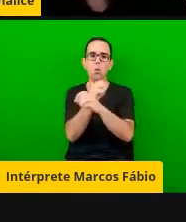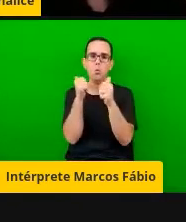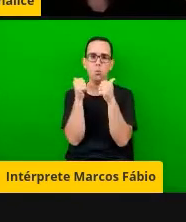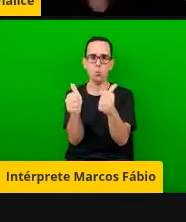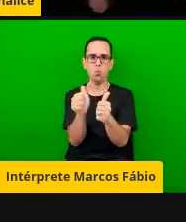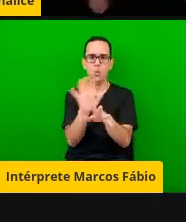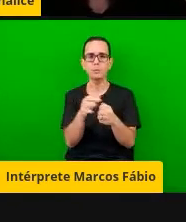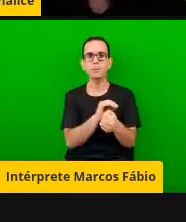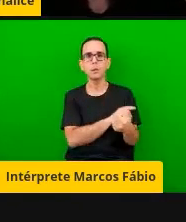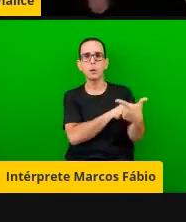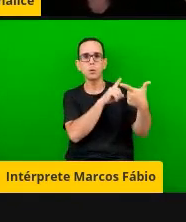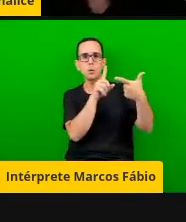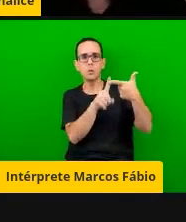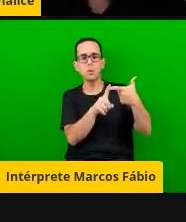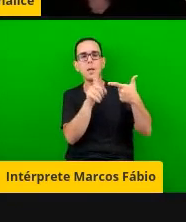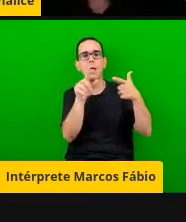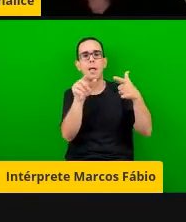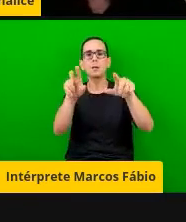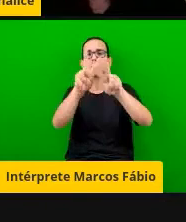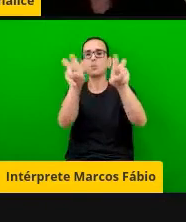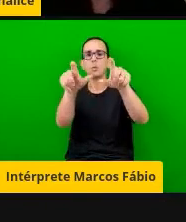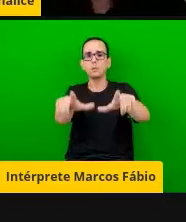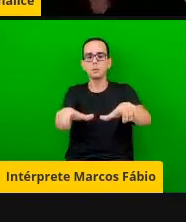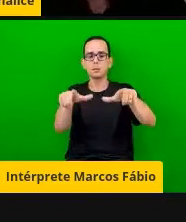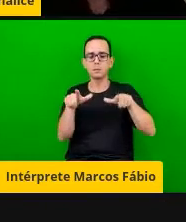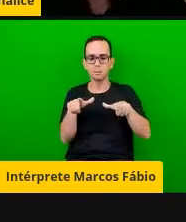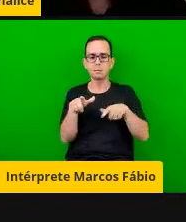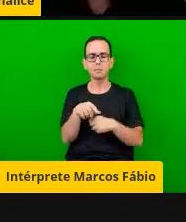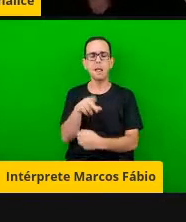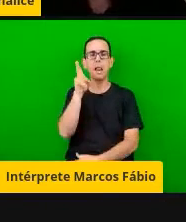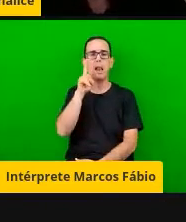outra coisa com relação aos certificados. Vocês lembram que no ano passado, né,